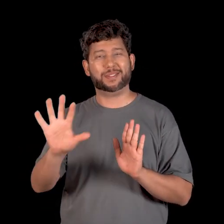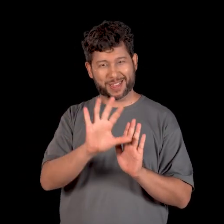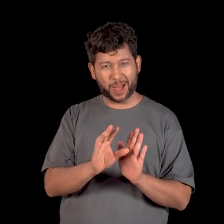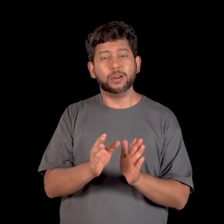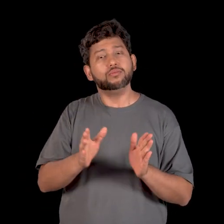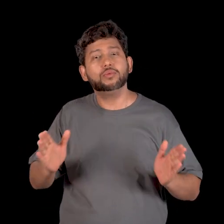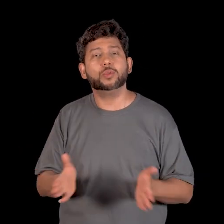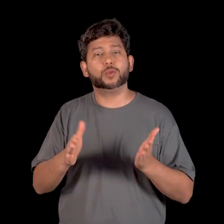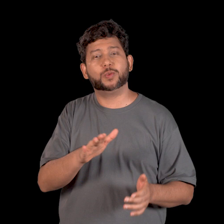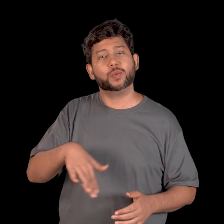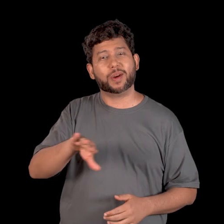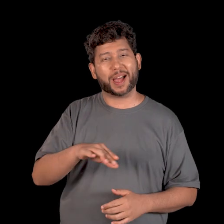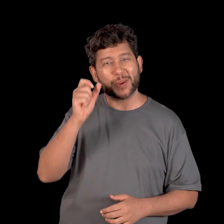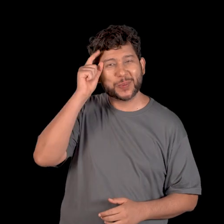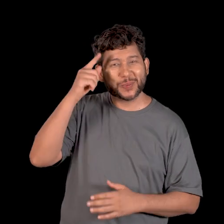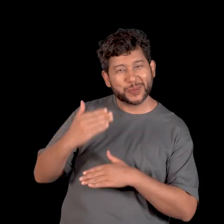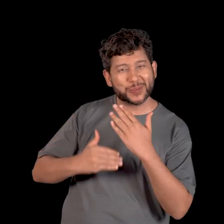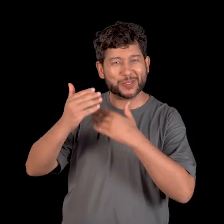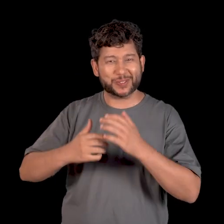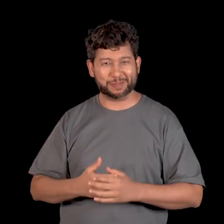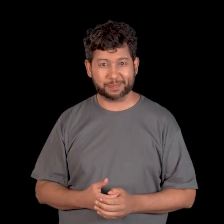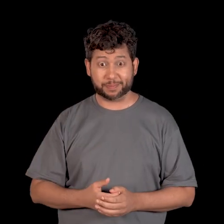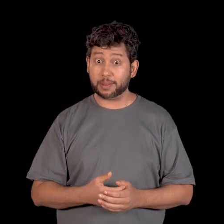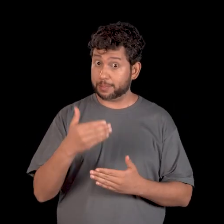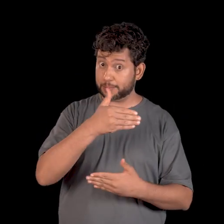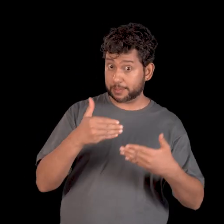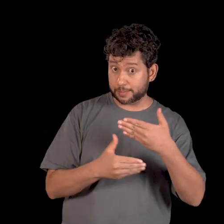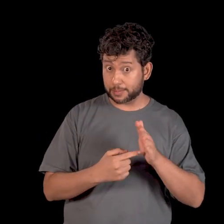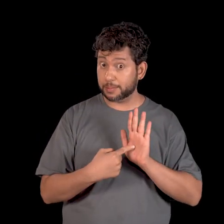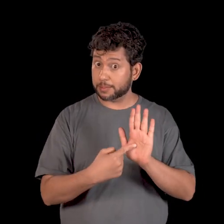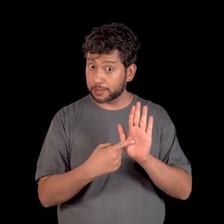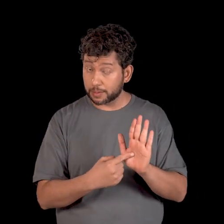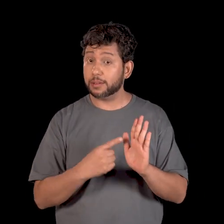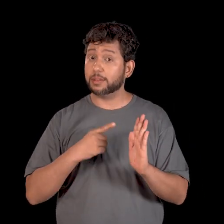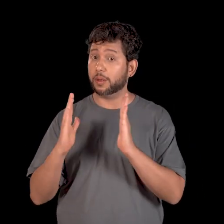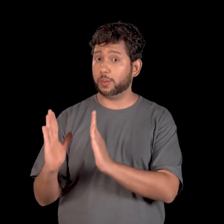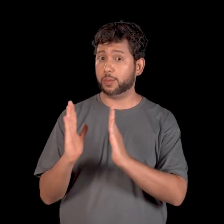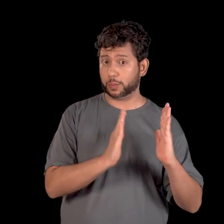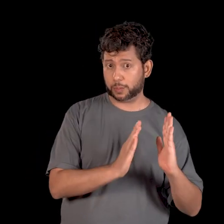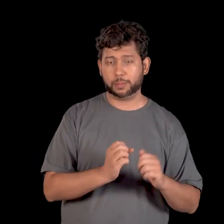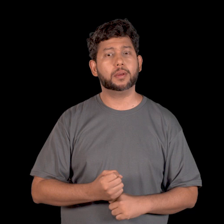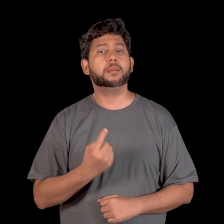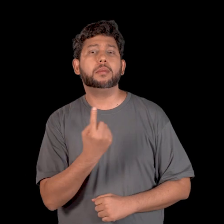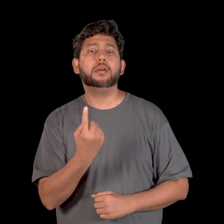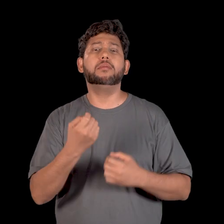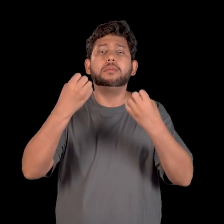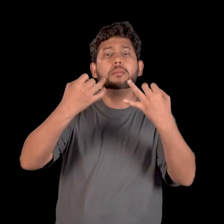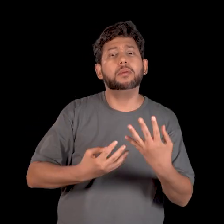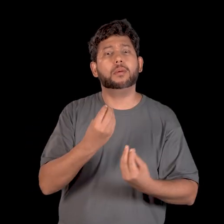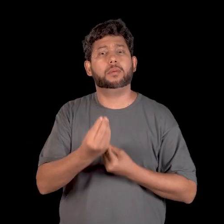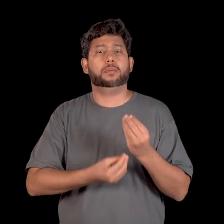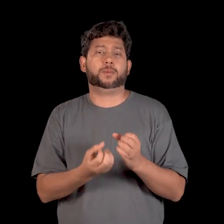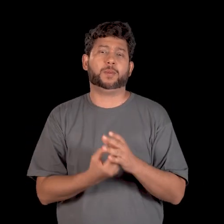Lei Federal de Incentivo à Cultura. Essa apresentação está dividida em duas partes. Na primeira,